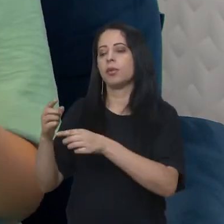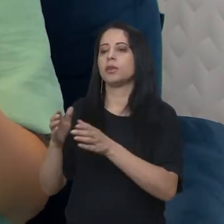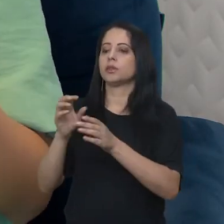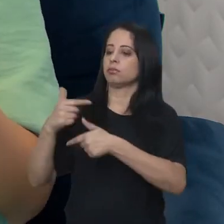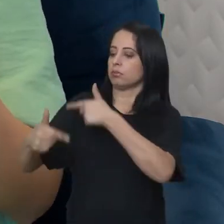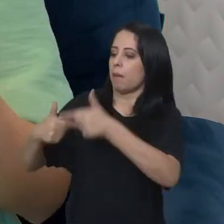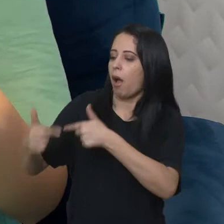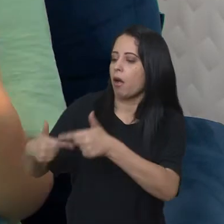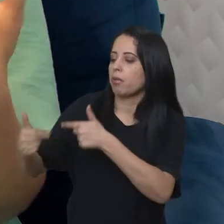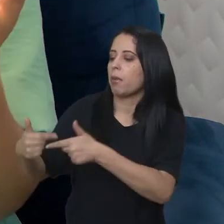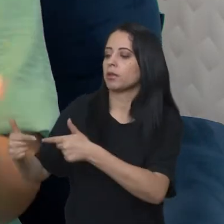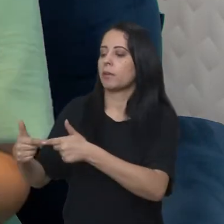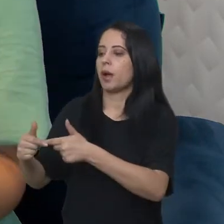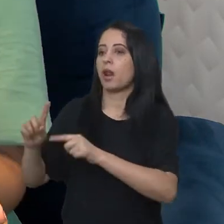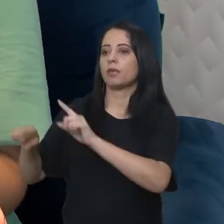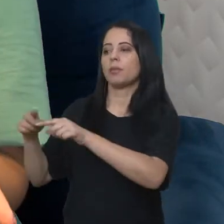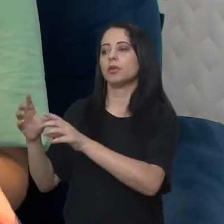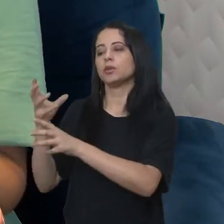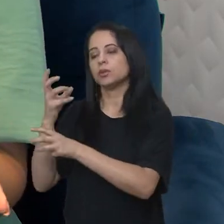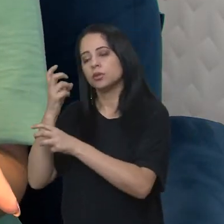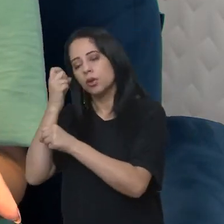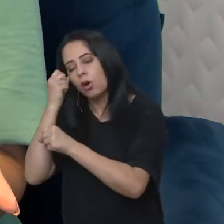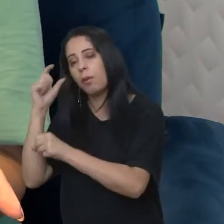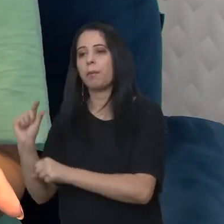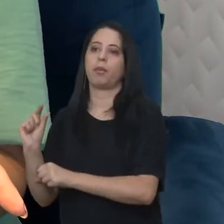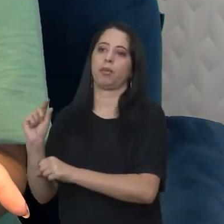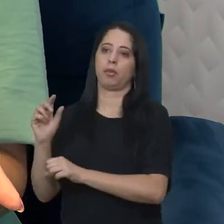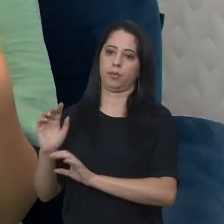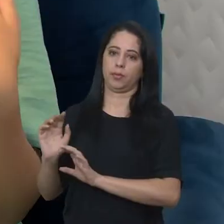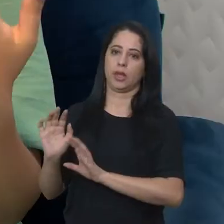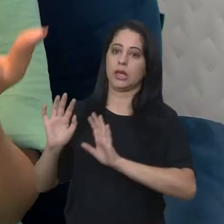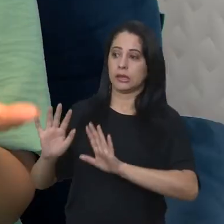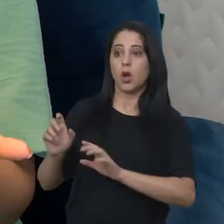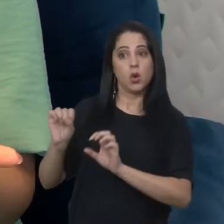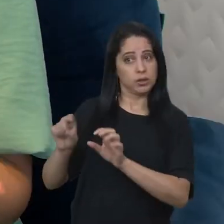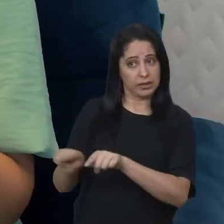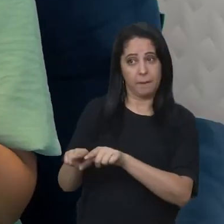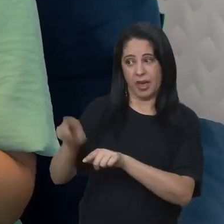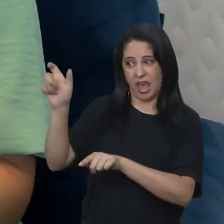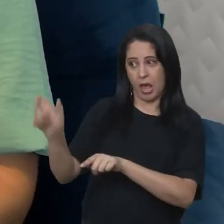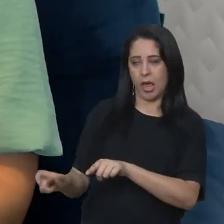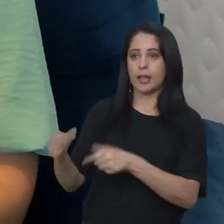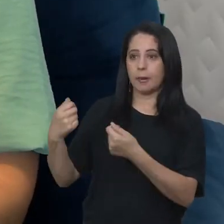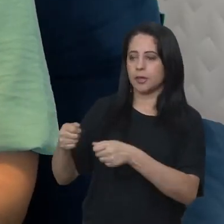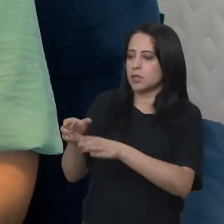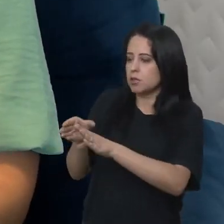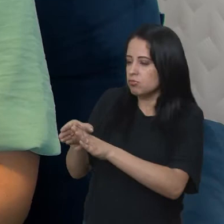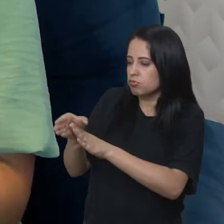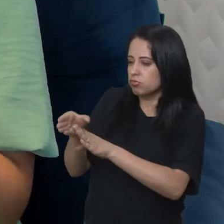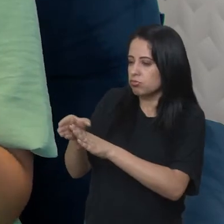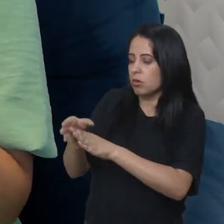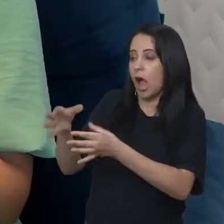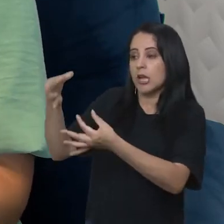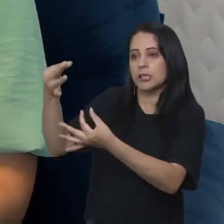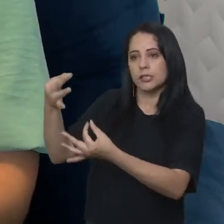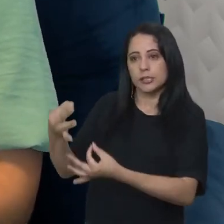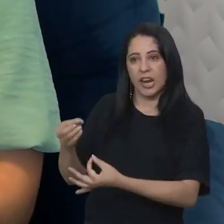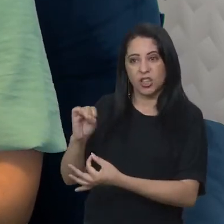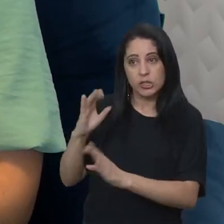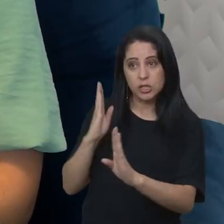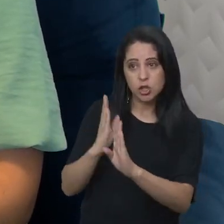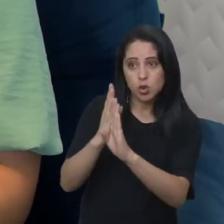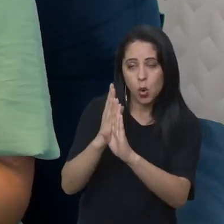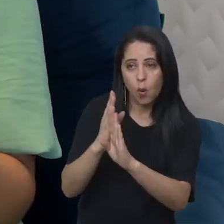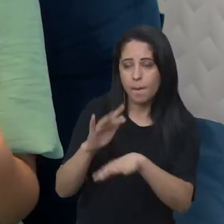para ele, ele vai conseguir ter uma funcionalidade muito melhor após esses cochilos. E o paciente também precisa ser muito bem orientado a partir do